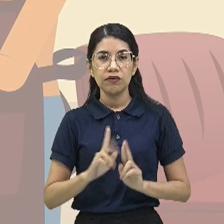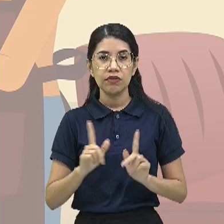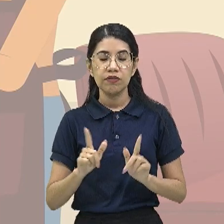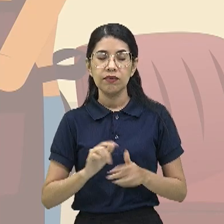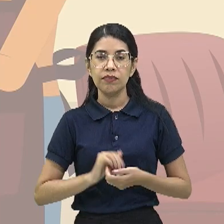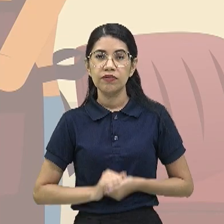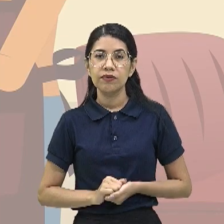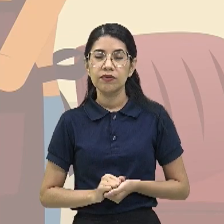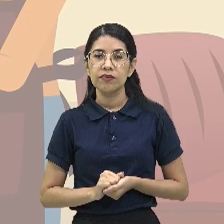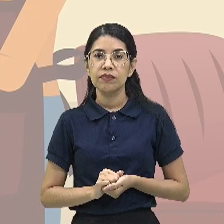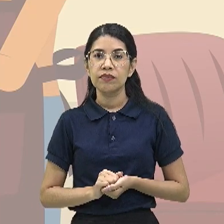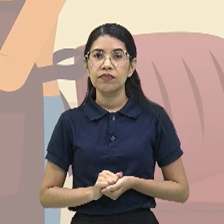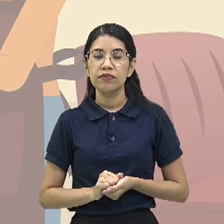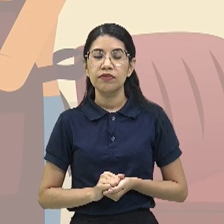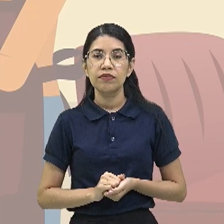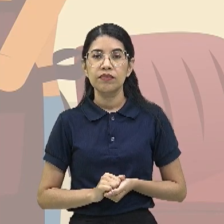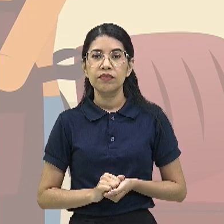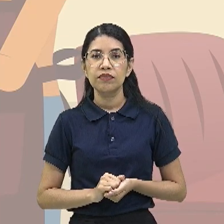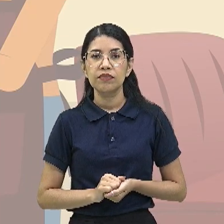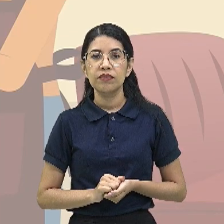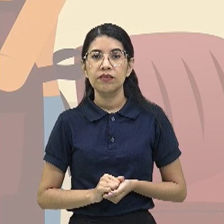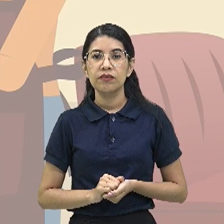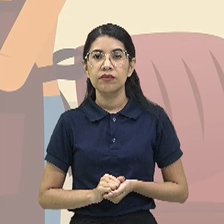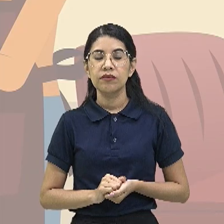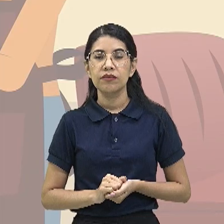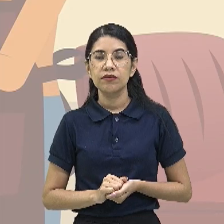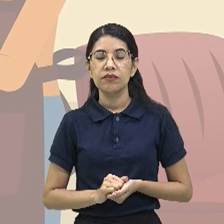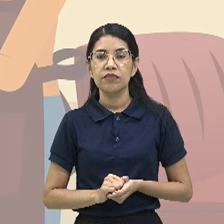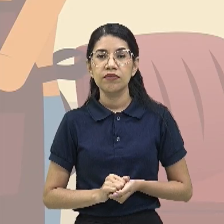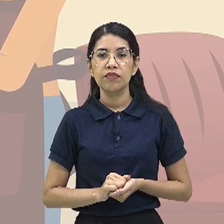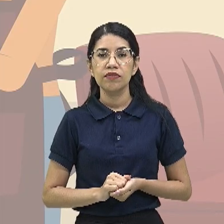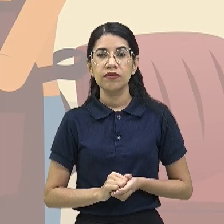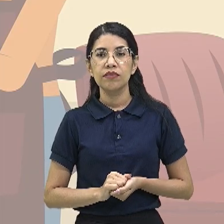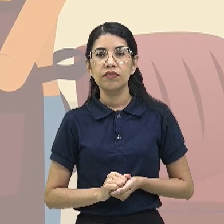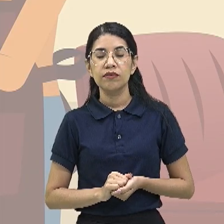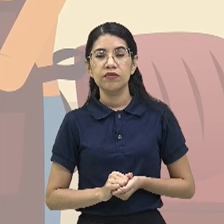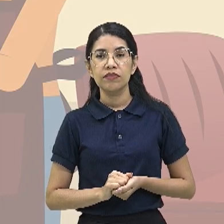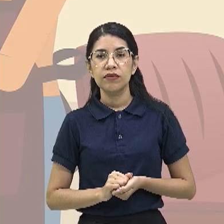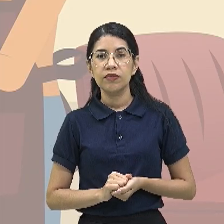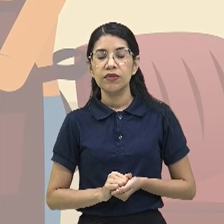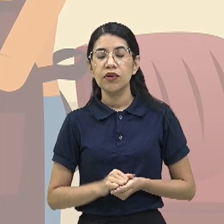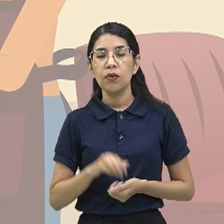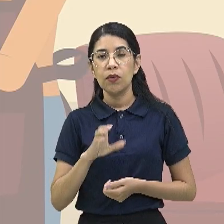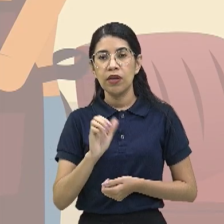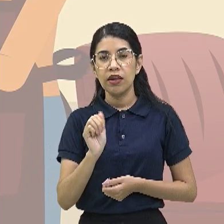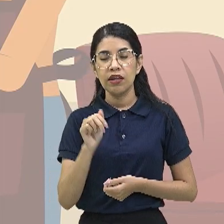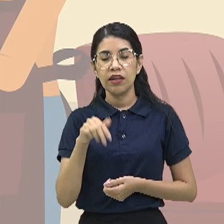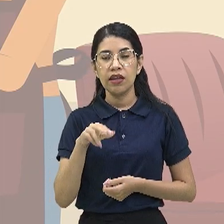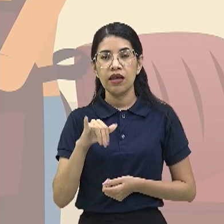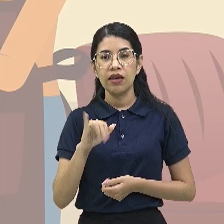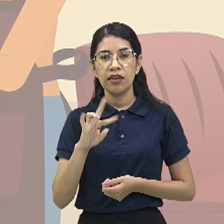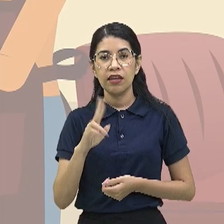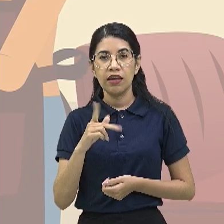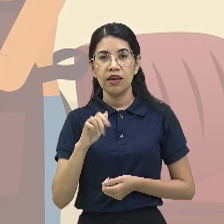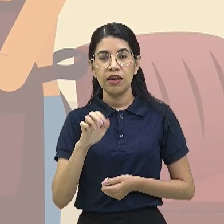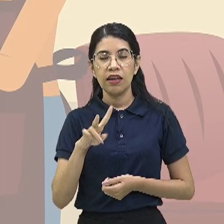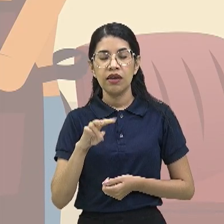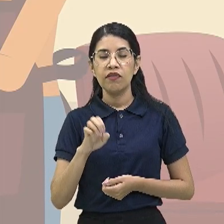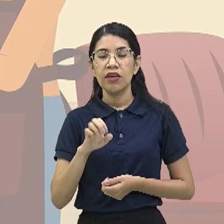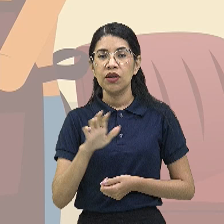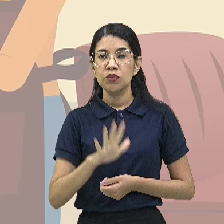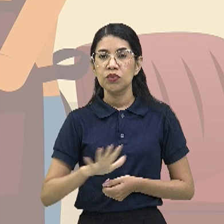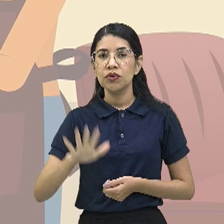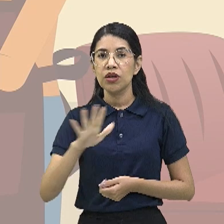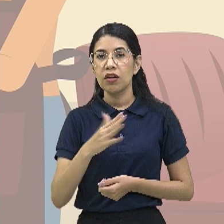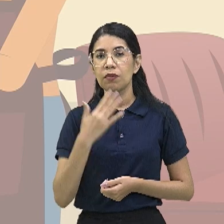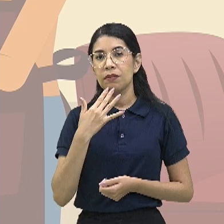I have a soda, please? Certo? Esse can I have é usado para fazer pedidos no geral. E